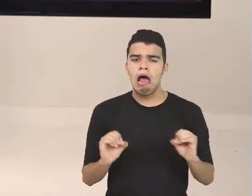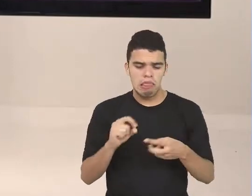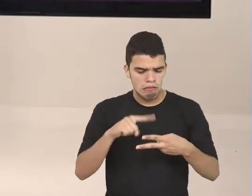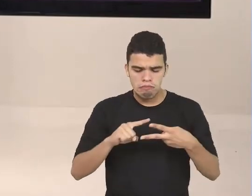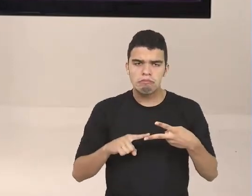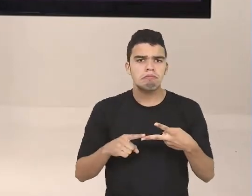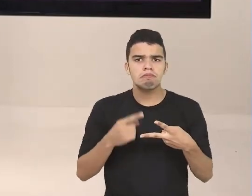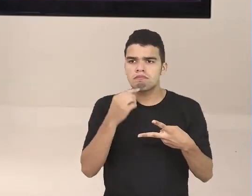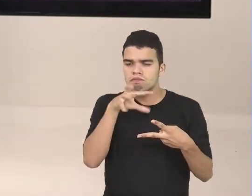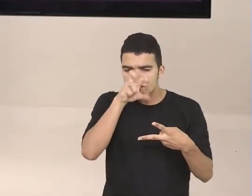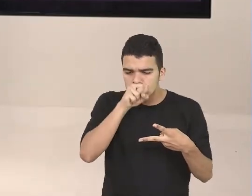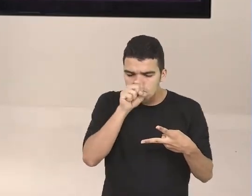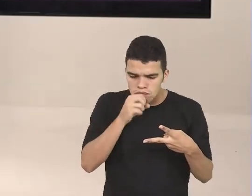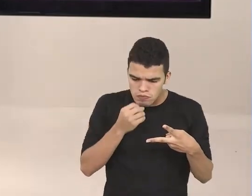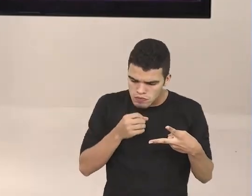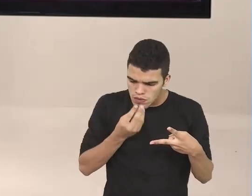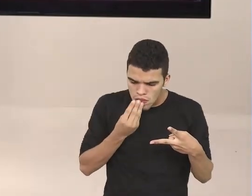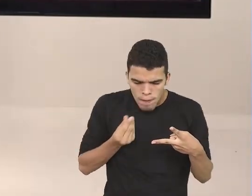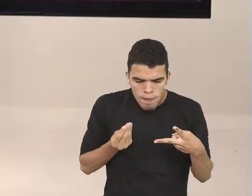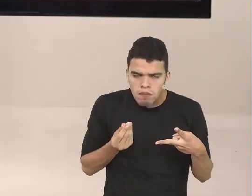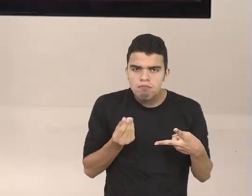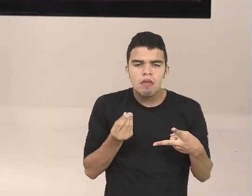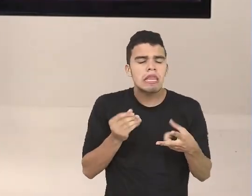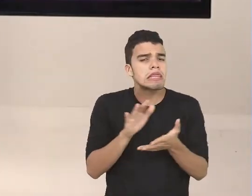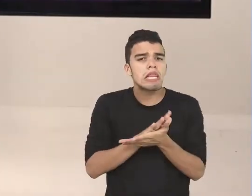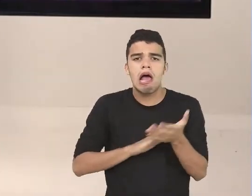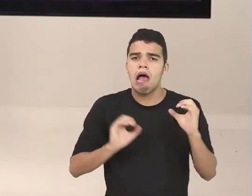paladar. Mas,